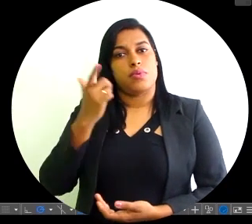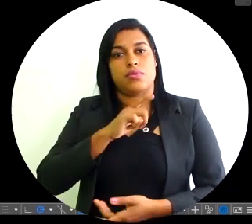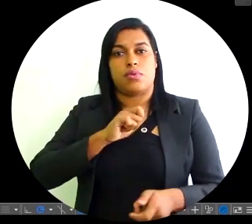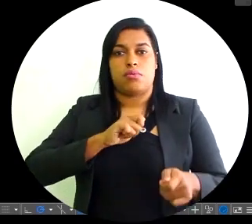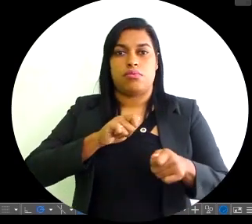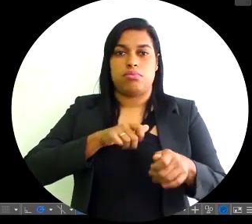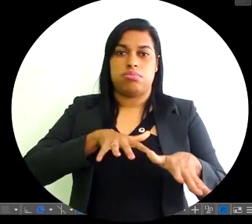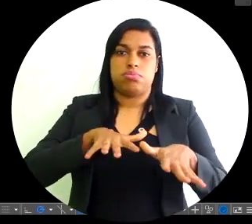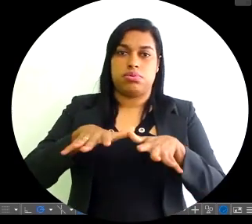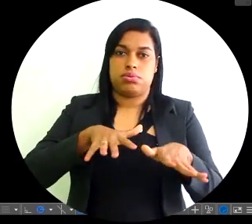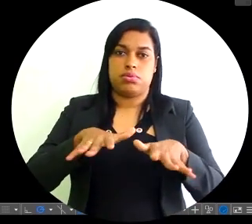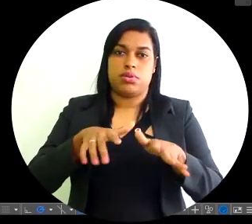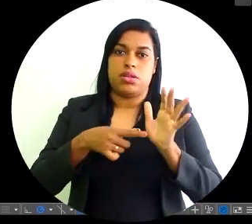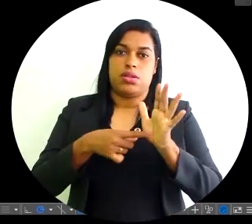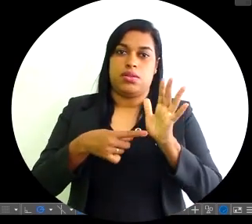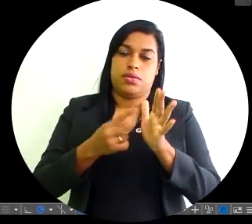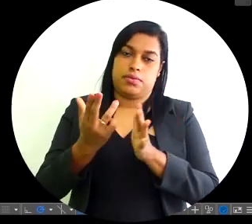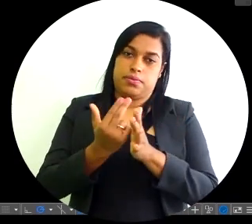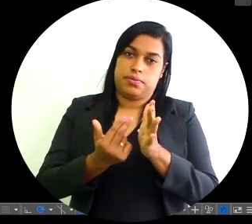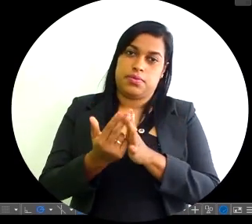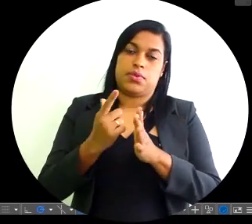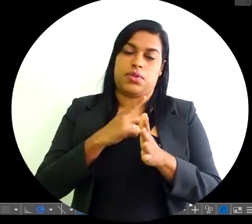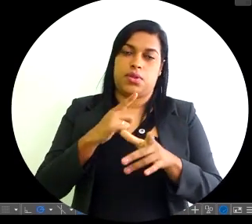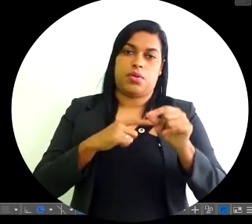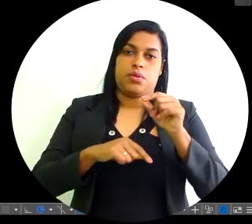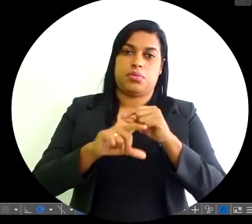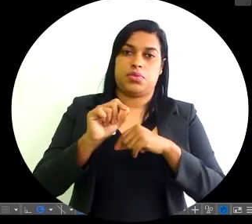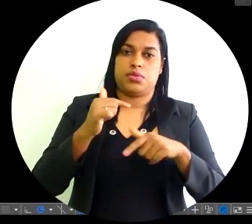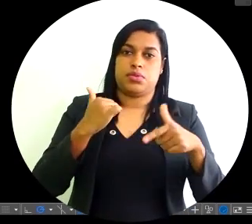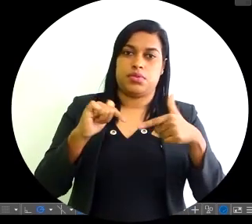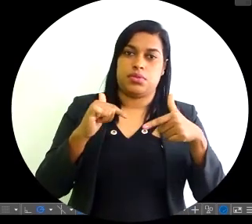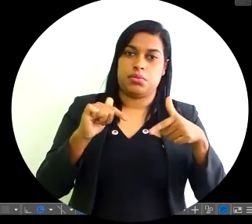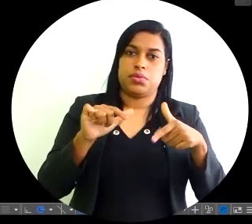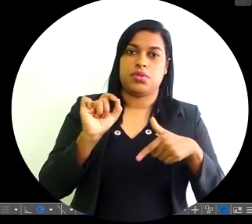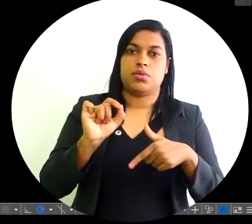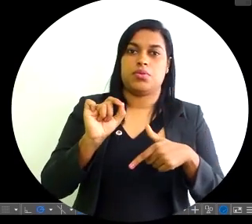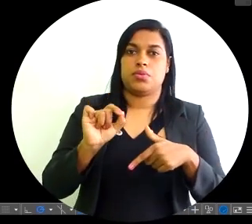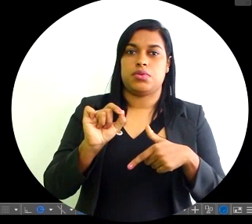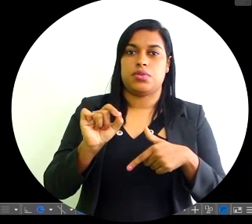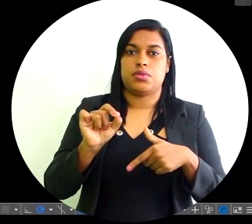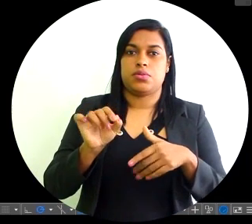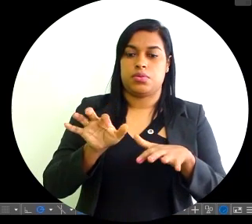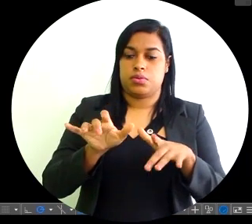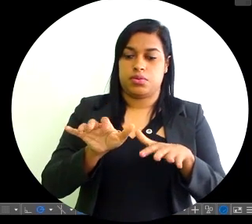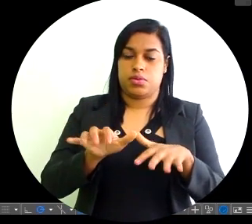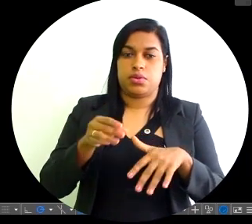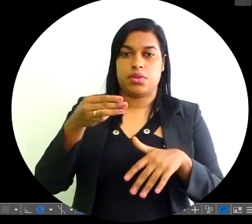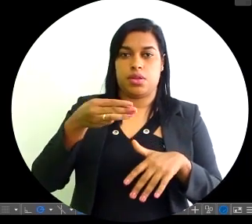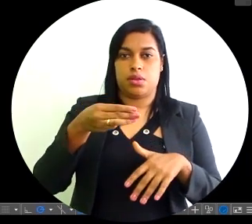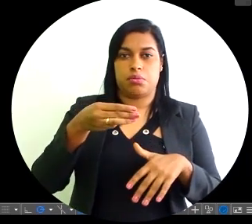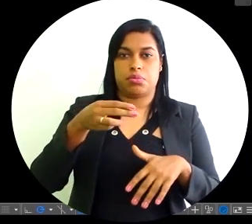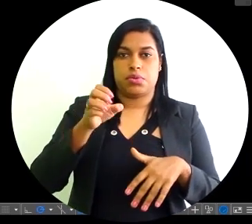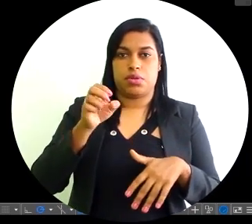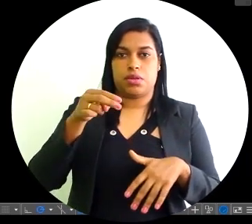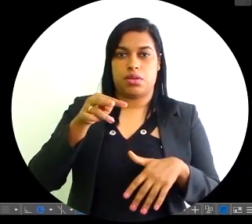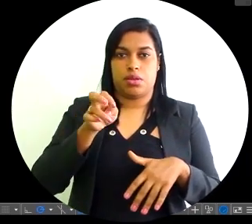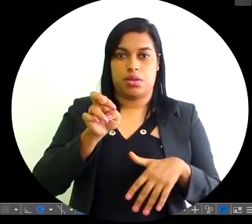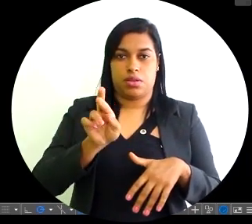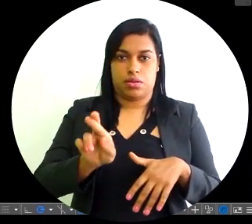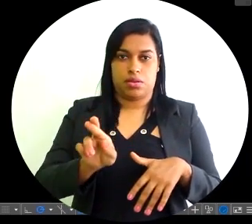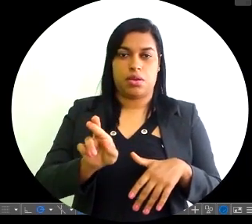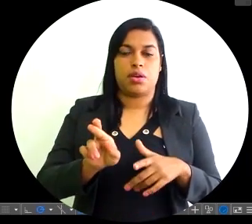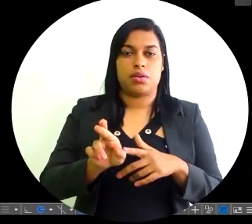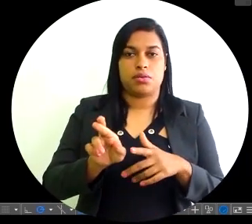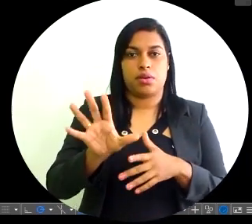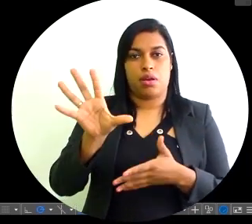mouse, aqui eu consegui mover a figura. Eu também tenho a opção de trabalhar com o atalho no teclado, que é M,